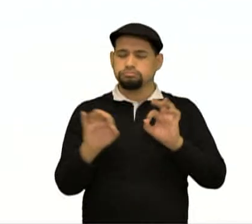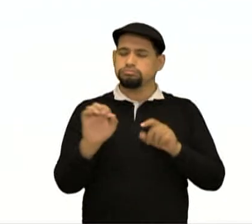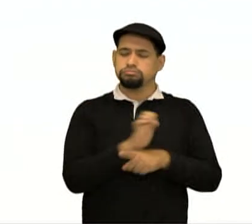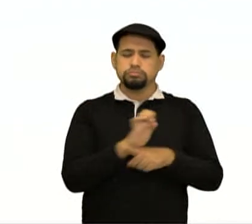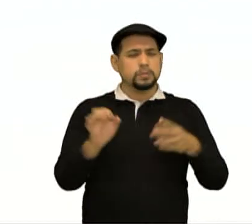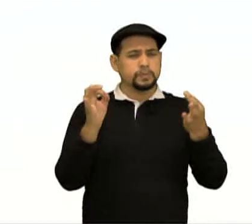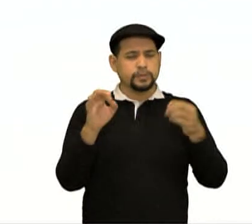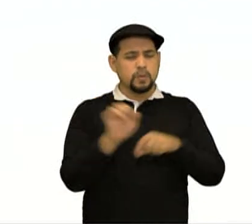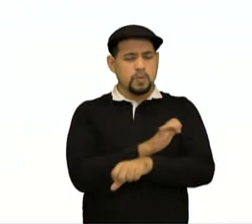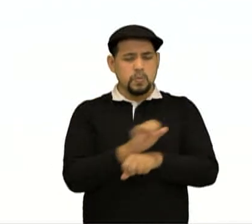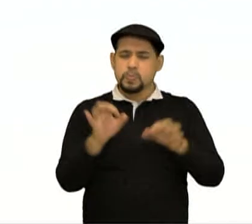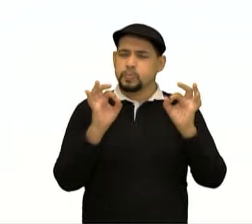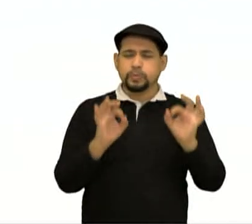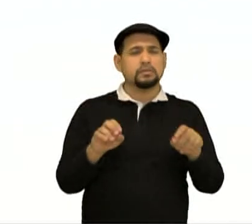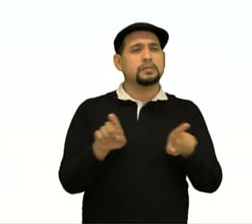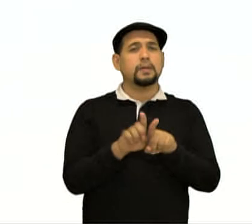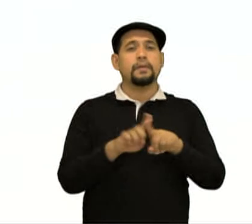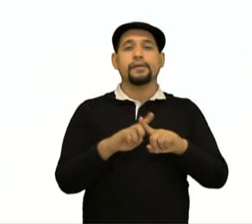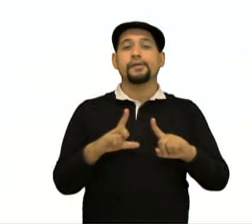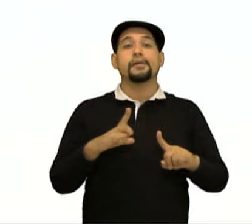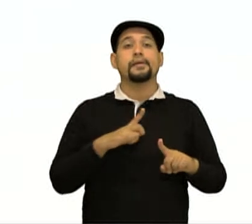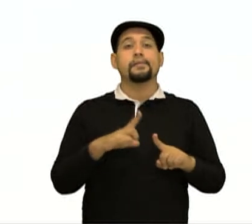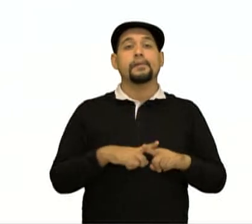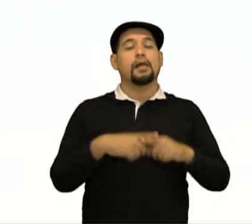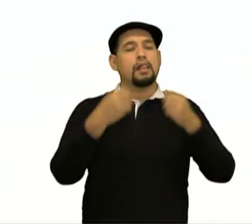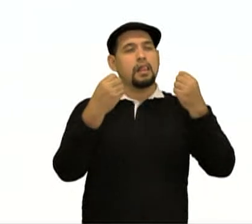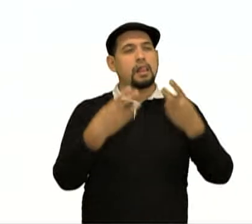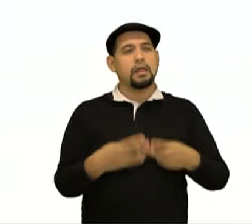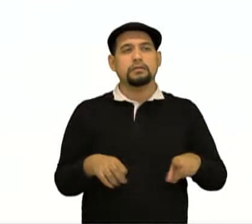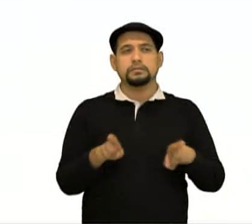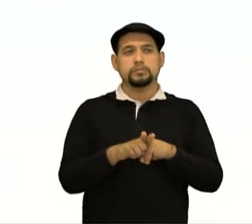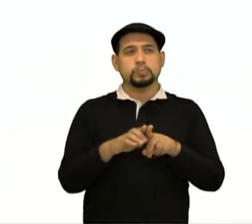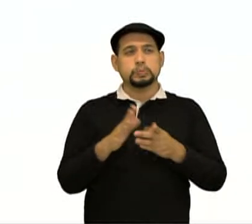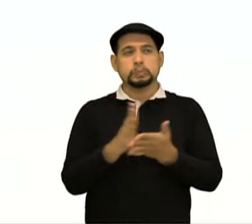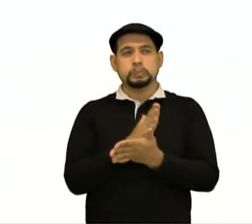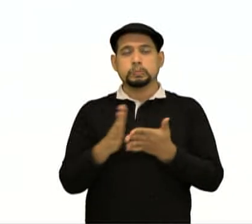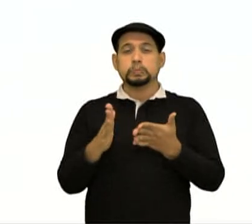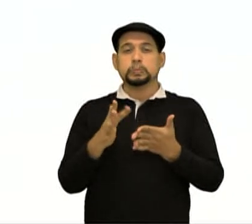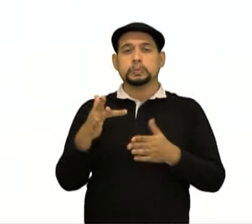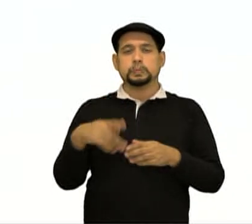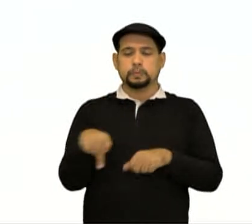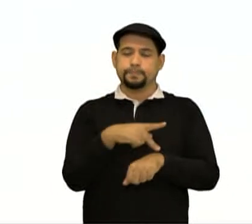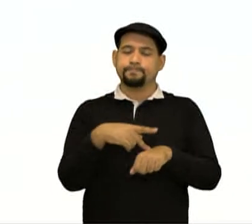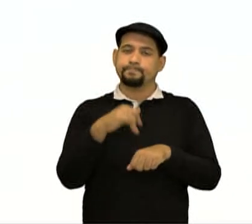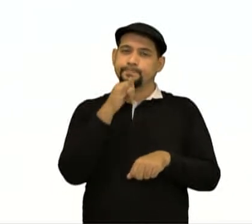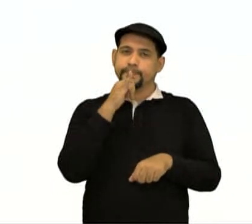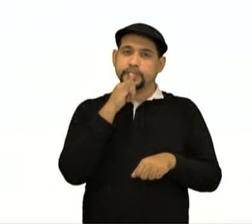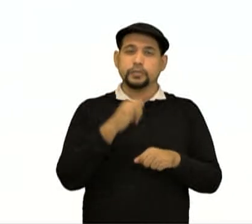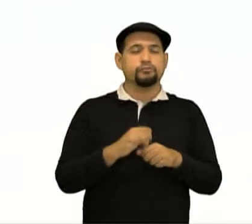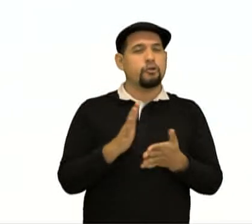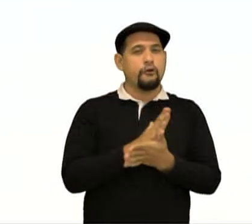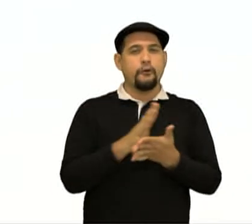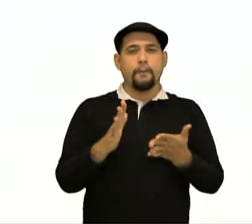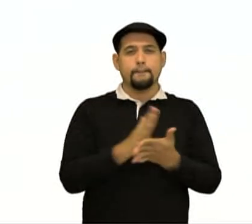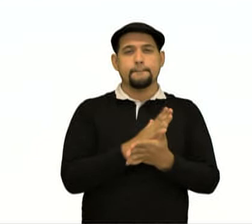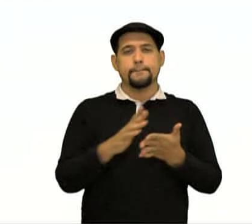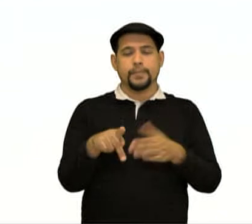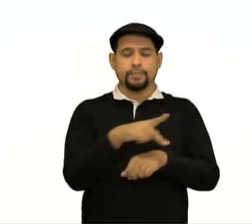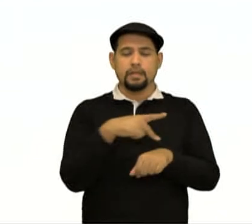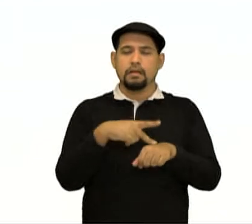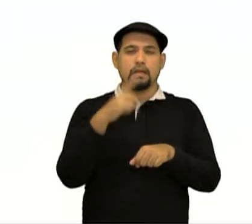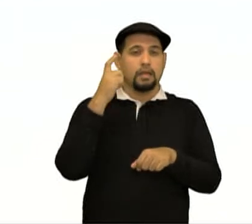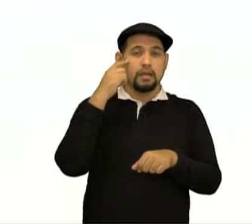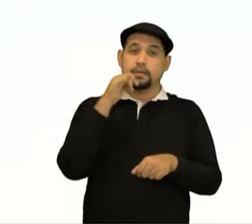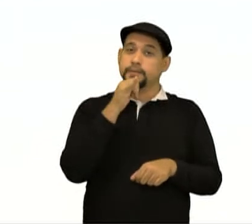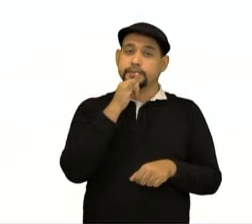e se organizaram muito bem politicamente e suscitaram outros que gradativamente foram entrando então coloquei só alguns para que